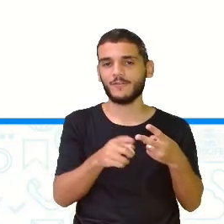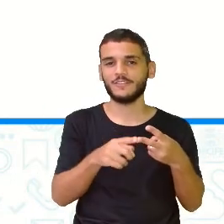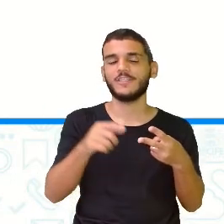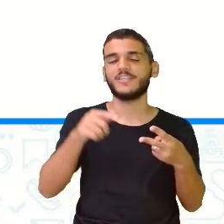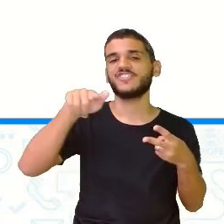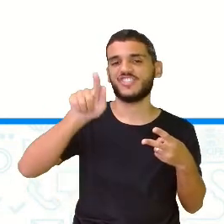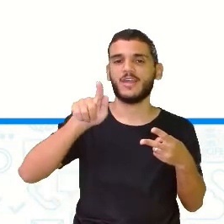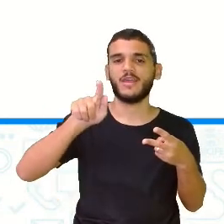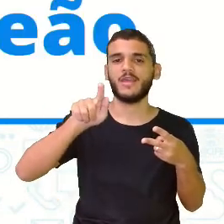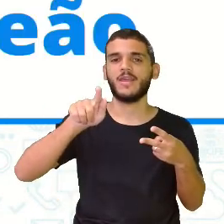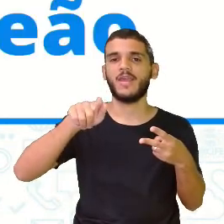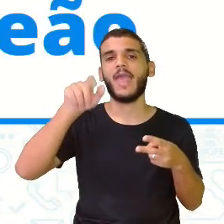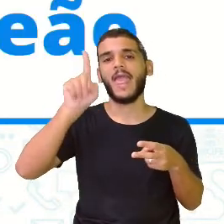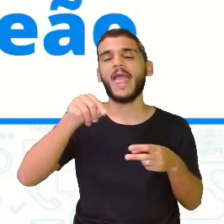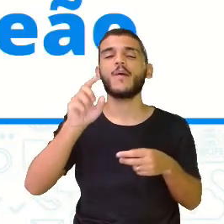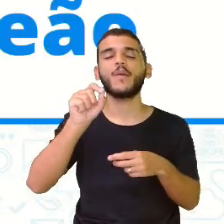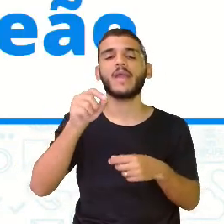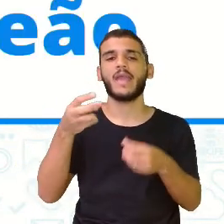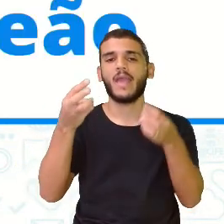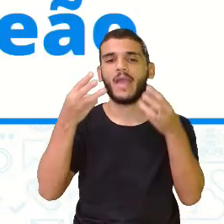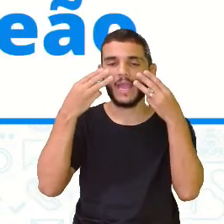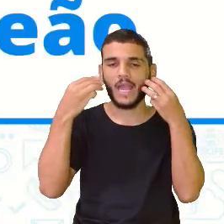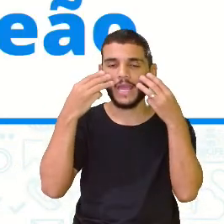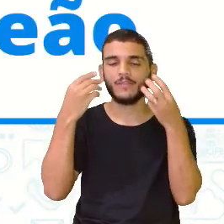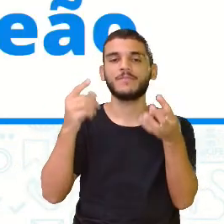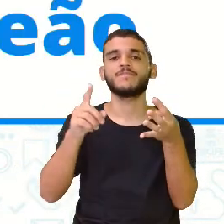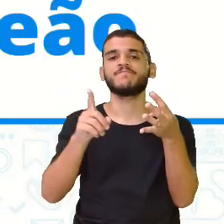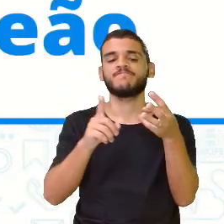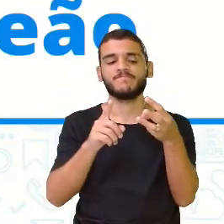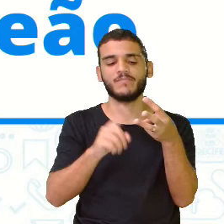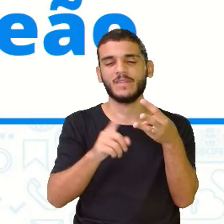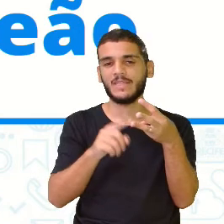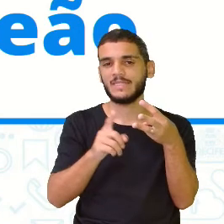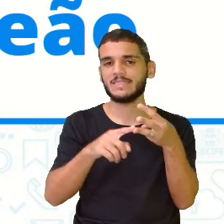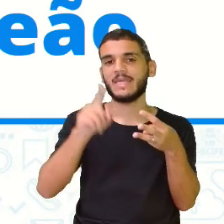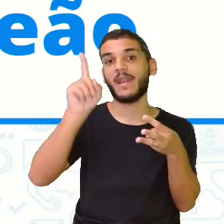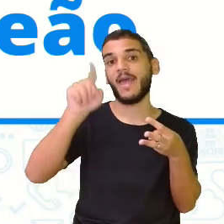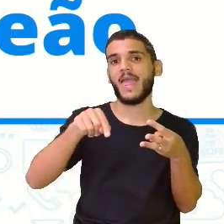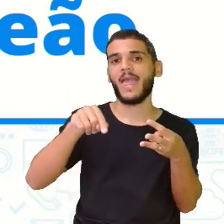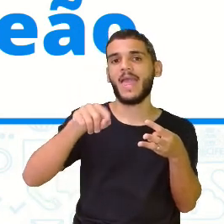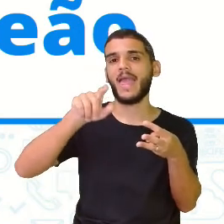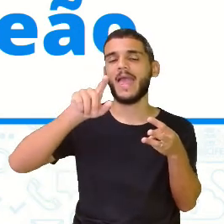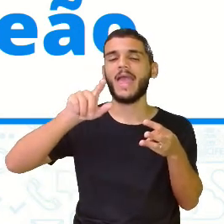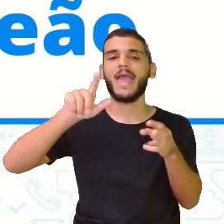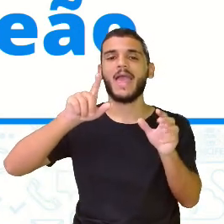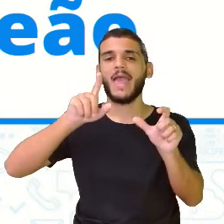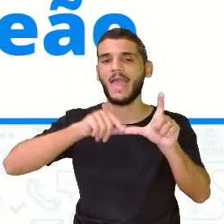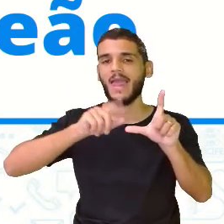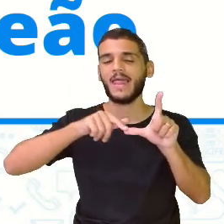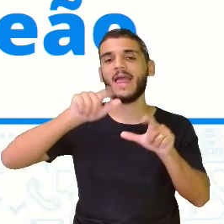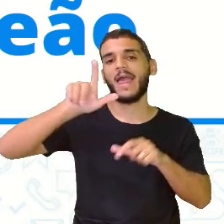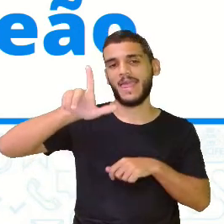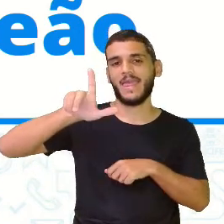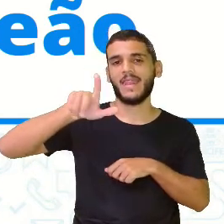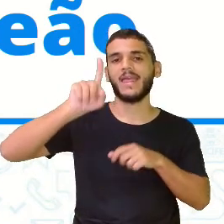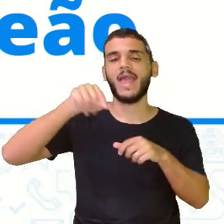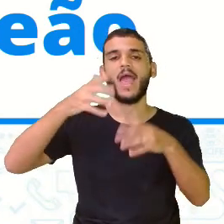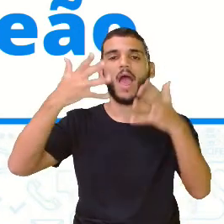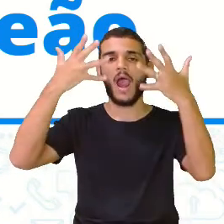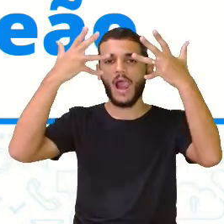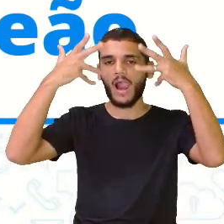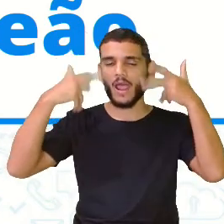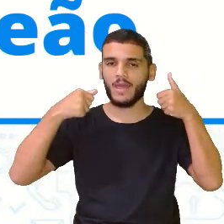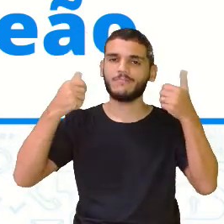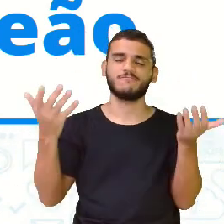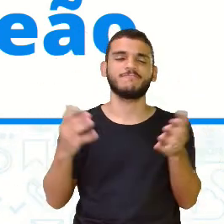o gato. E depois a terceira é a letra L, que vem na sequência também em terceiro lugar,